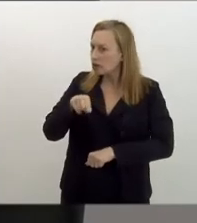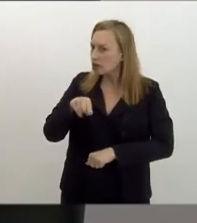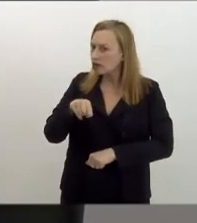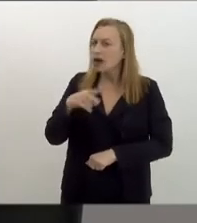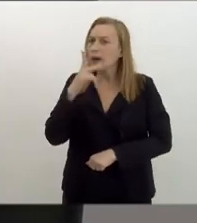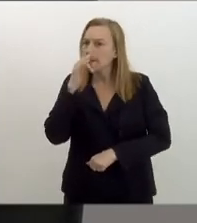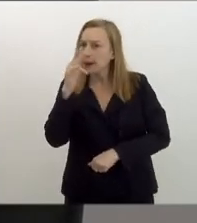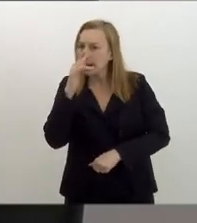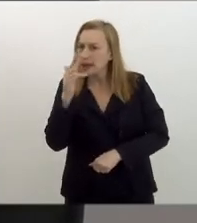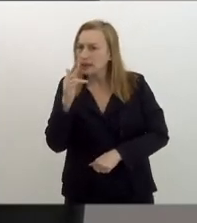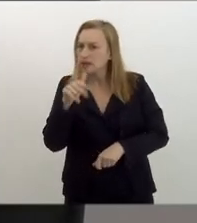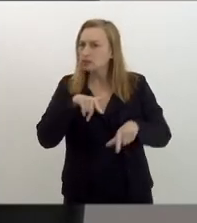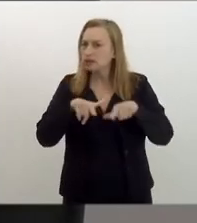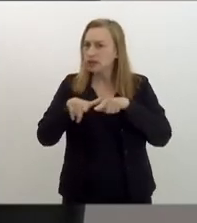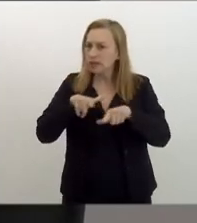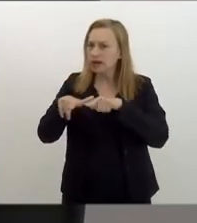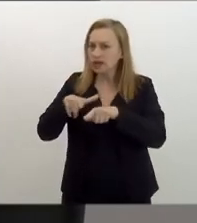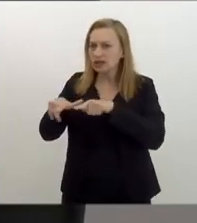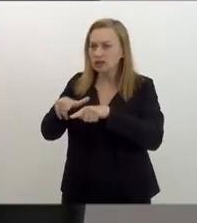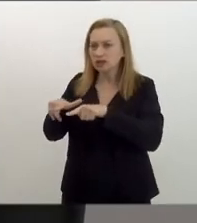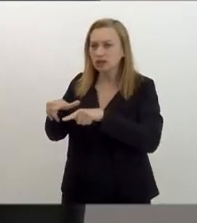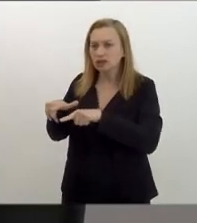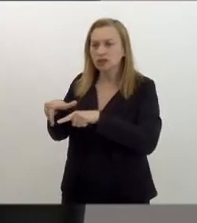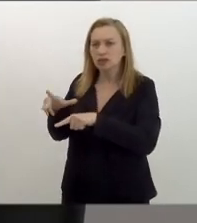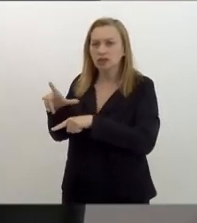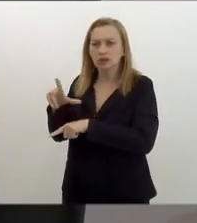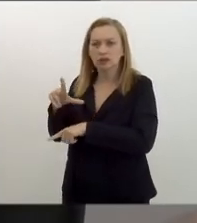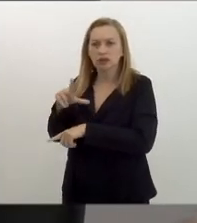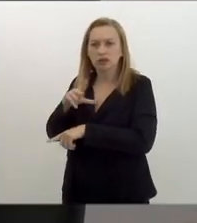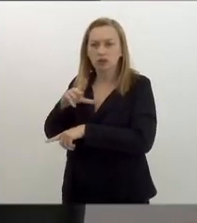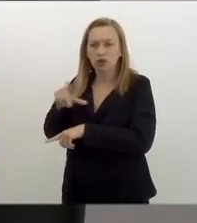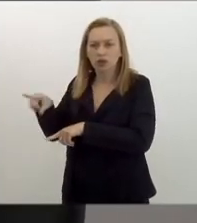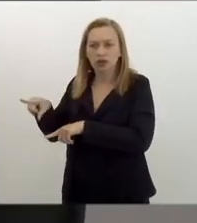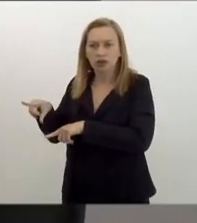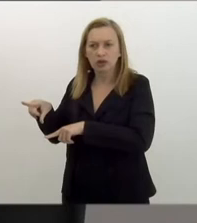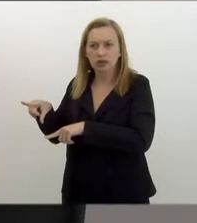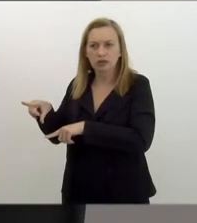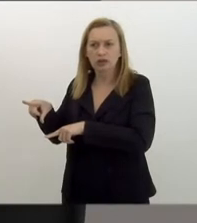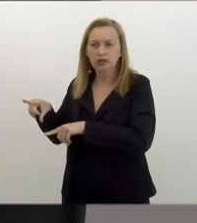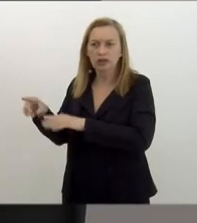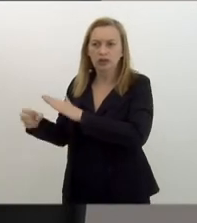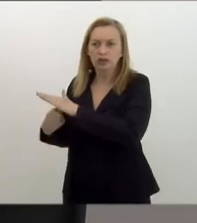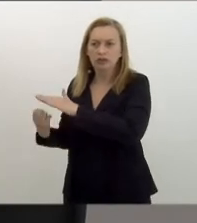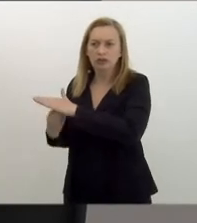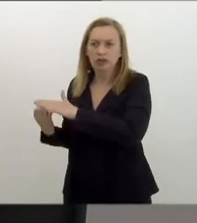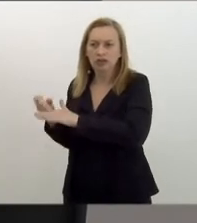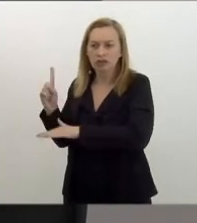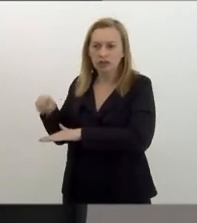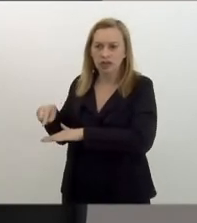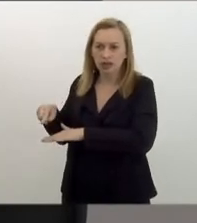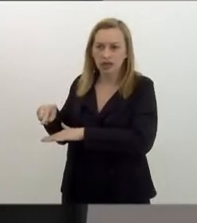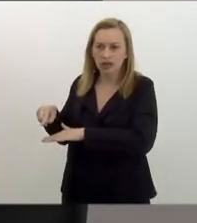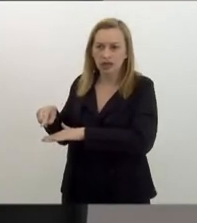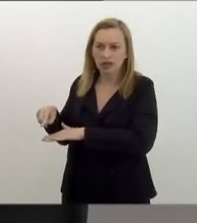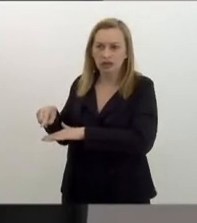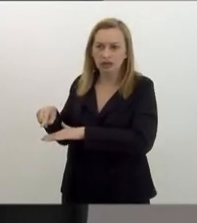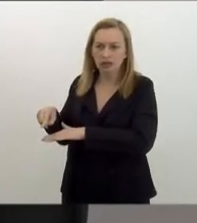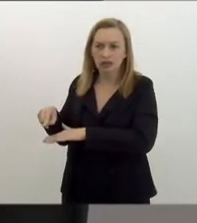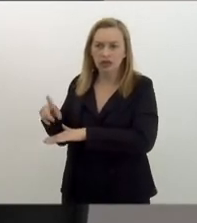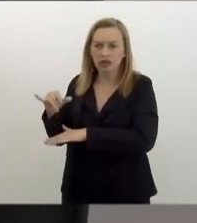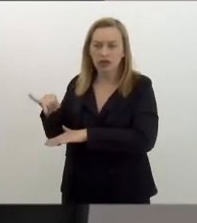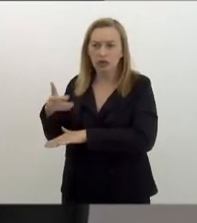Parece que eles estão trabalhando na na própria liquidação next só colocou gerindo essa